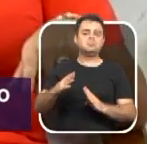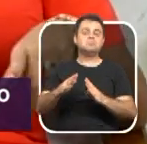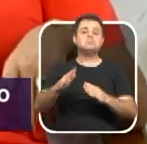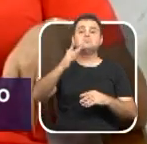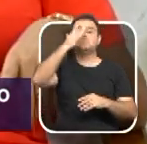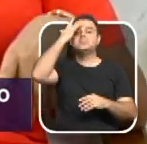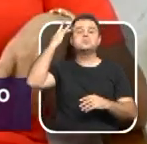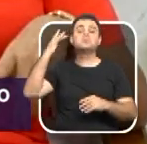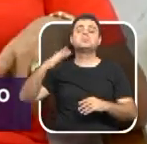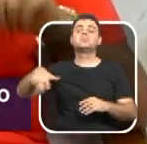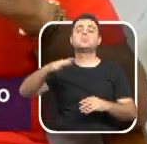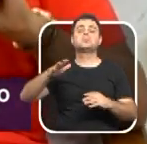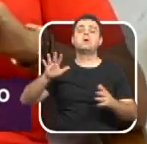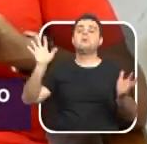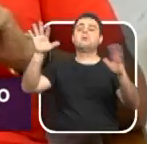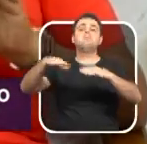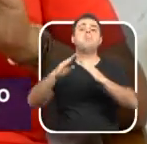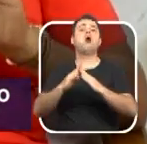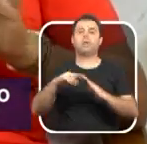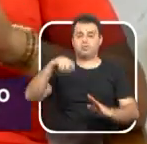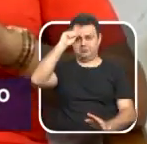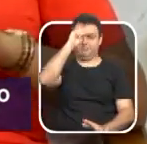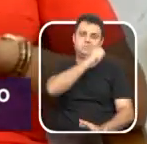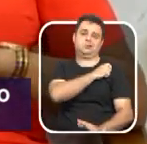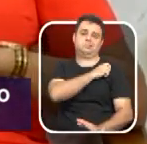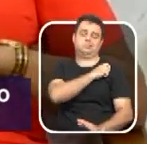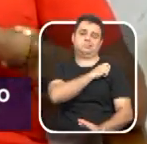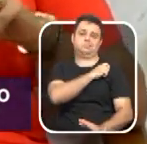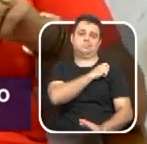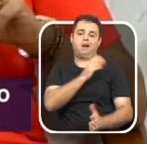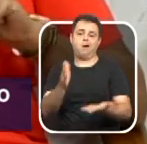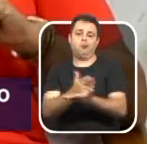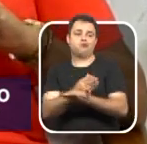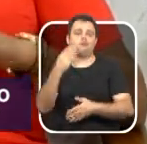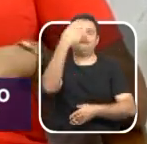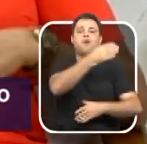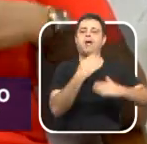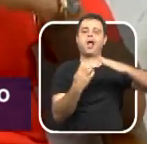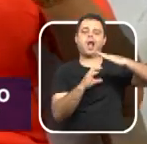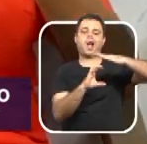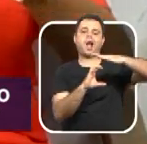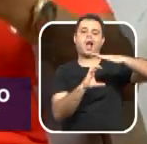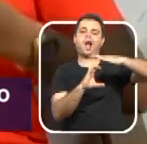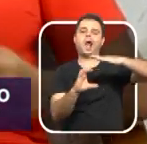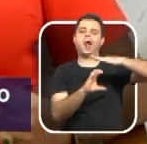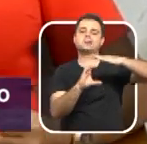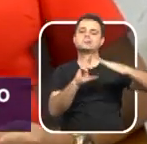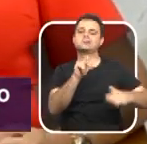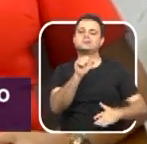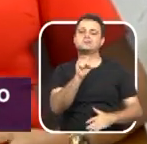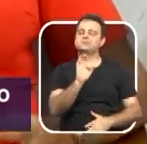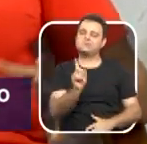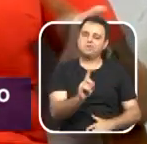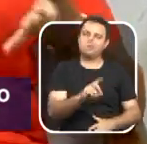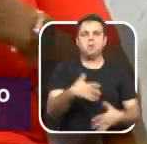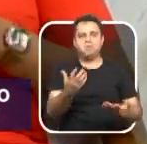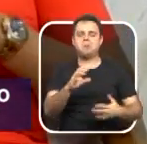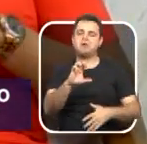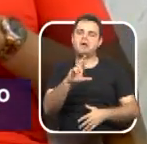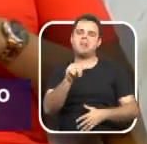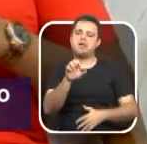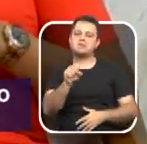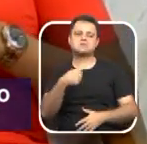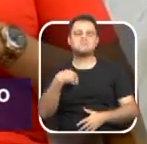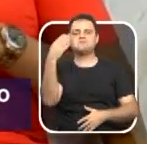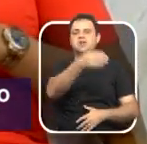saúde, famílias que não estão indo no CREAS, porque a porta de acesso é mais rápida, o atendimento é muito mais rápido. Olha, eu quero